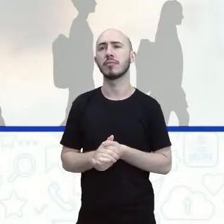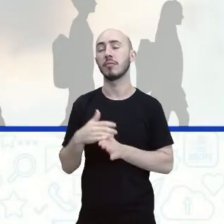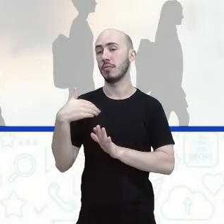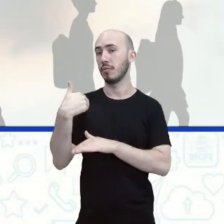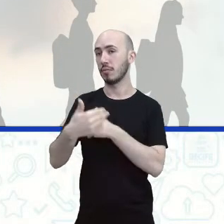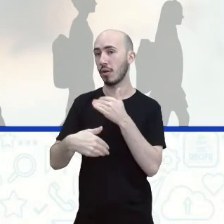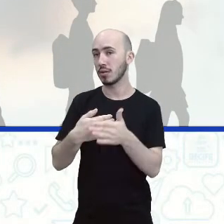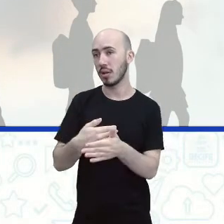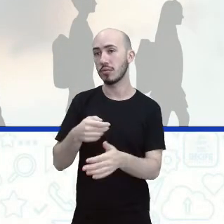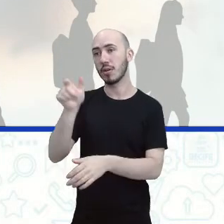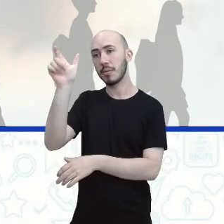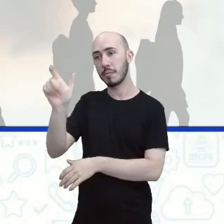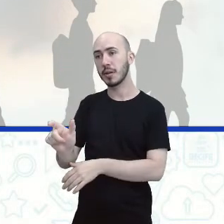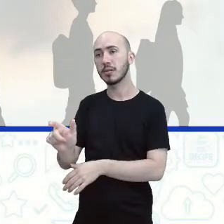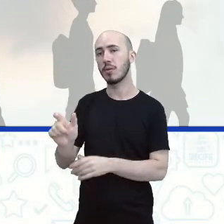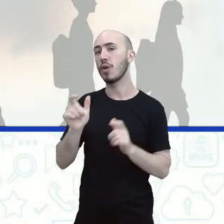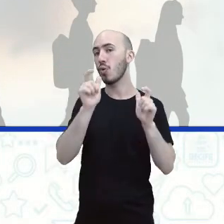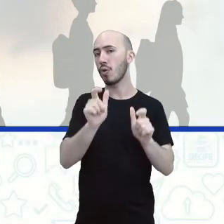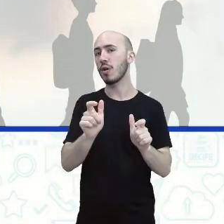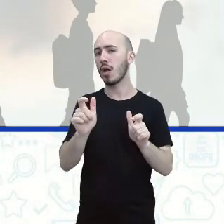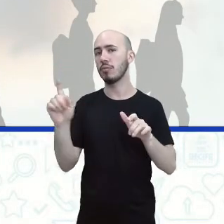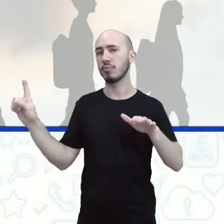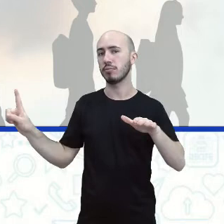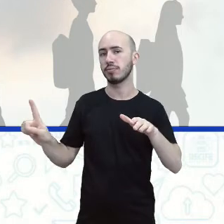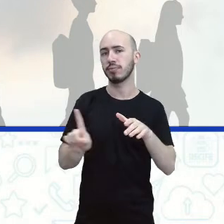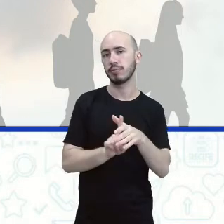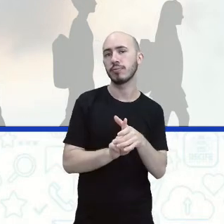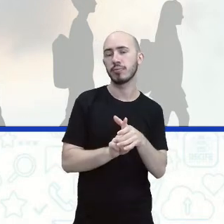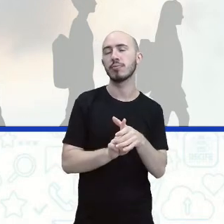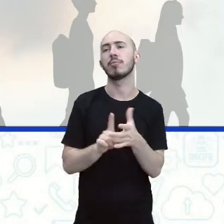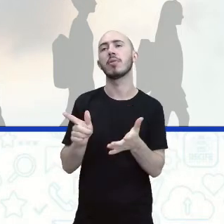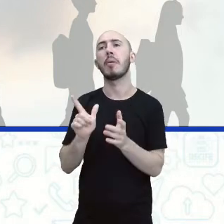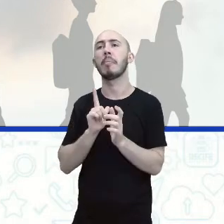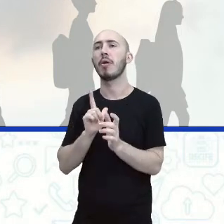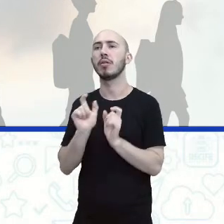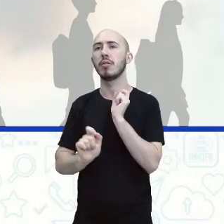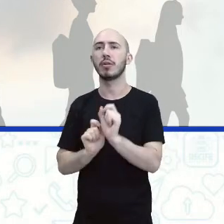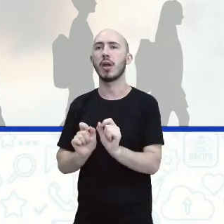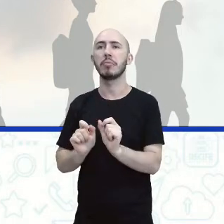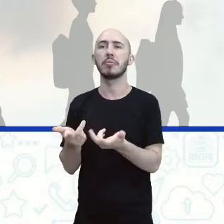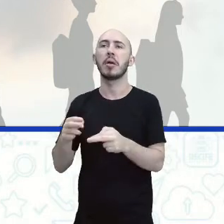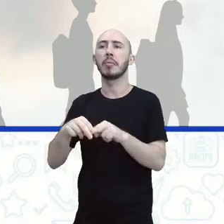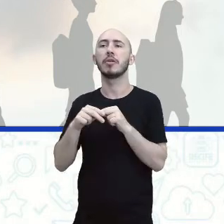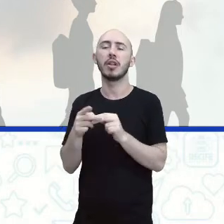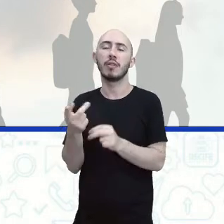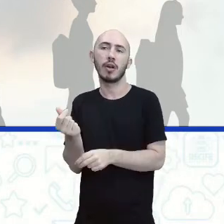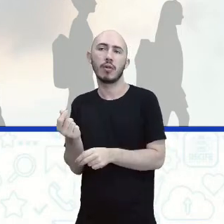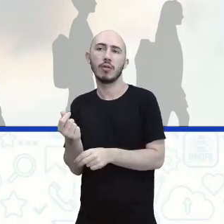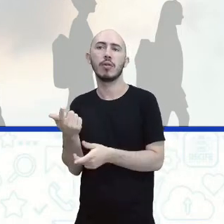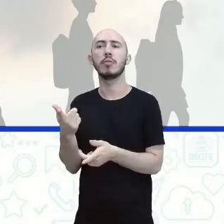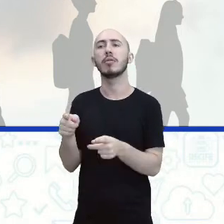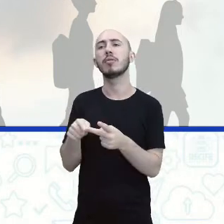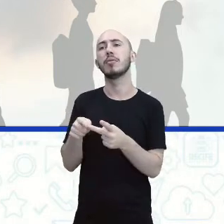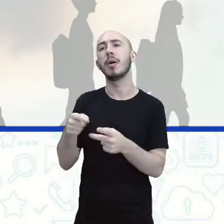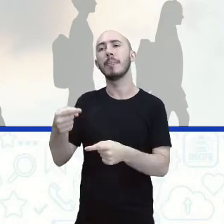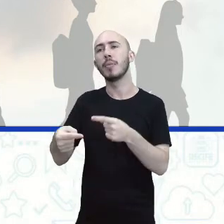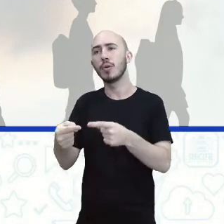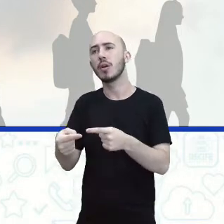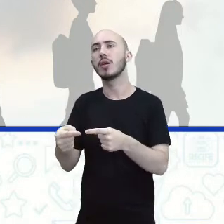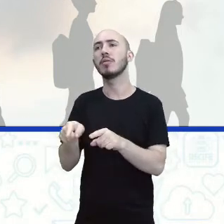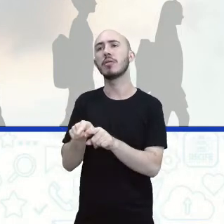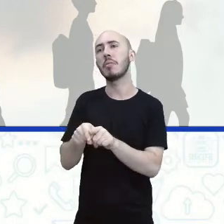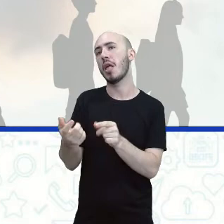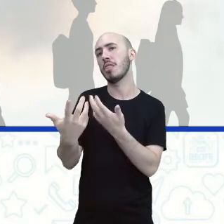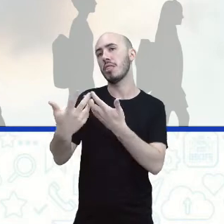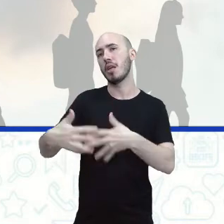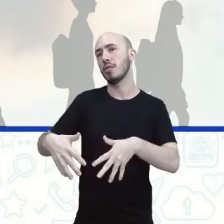de um indivíduo em um determinado território. Ele se dá por motivações econômicas, políticas, culturais e naturais. No geral, os imigrantes